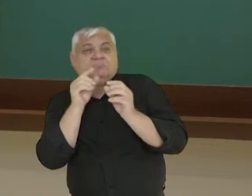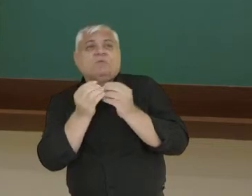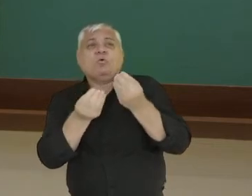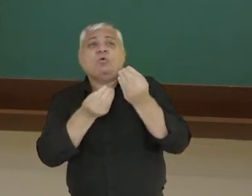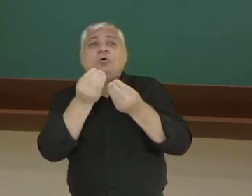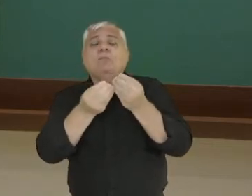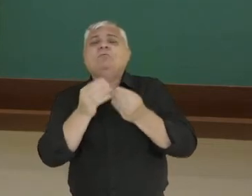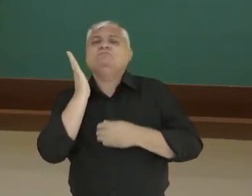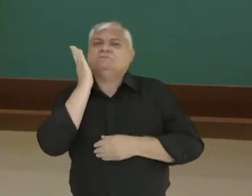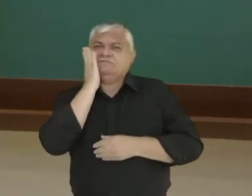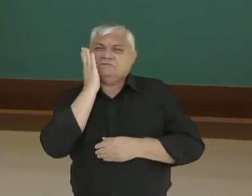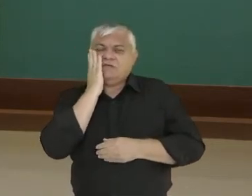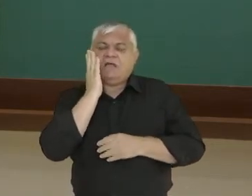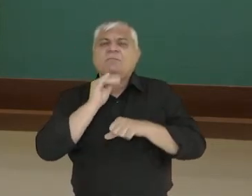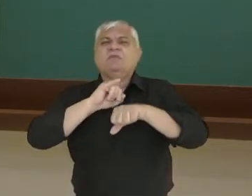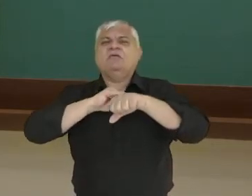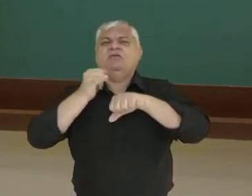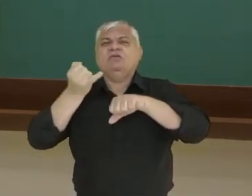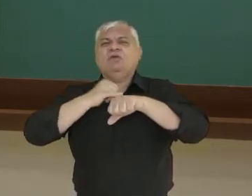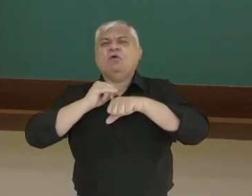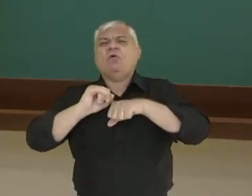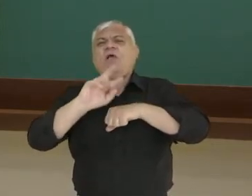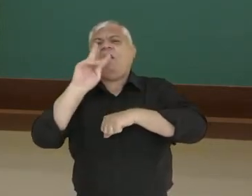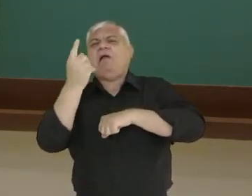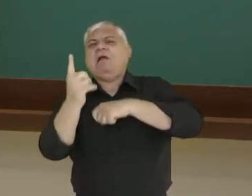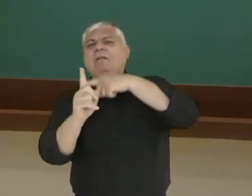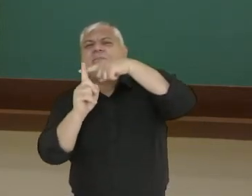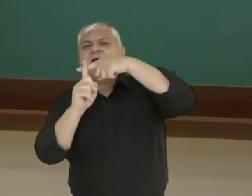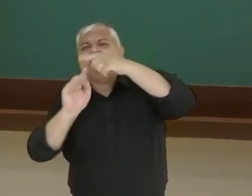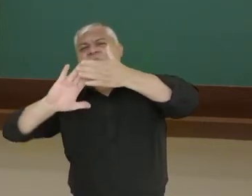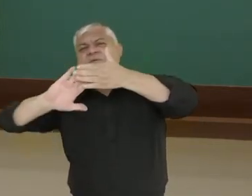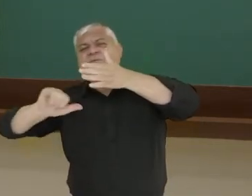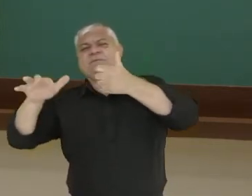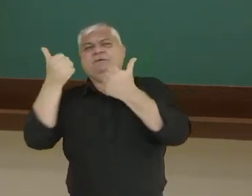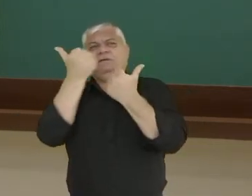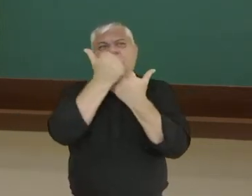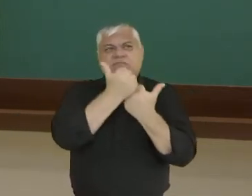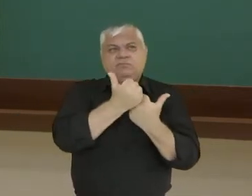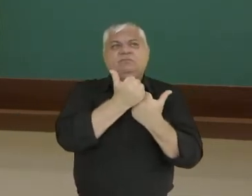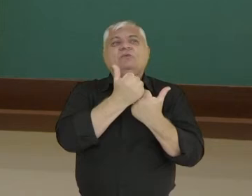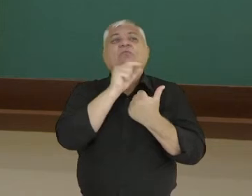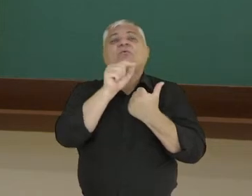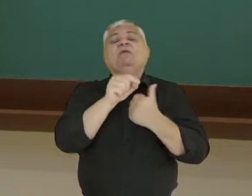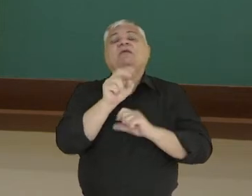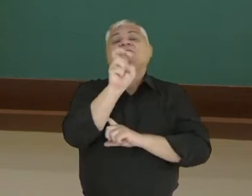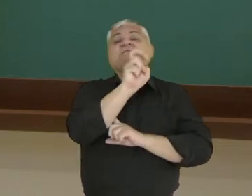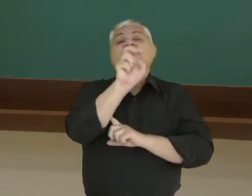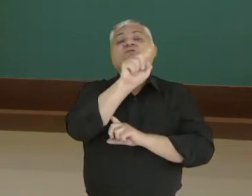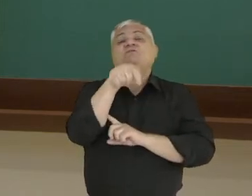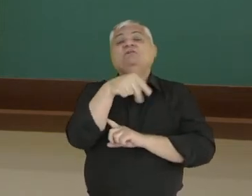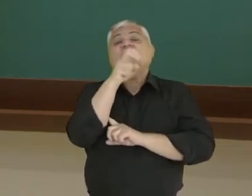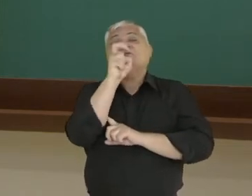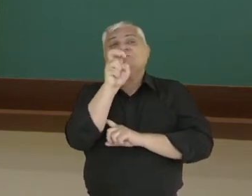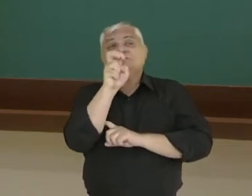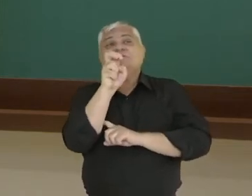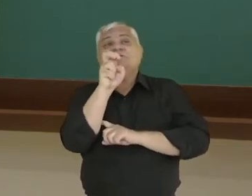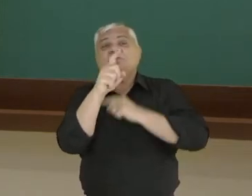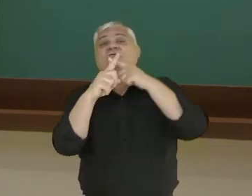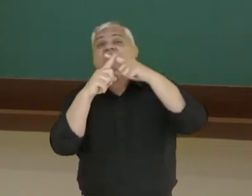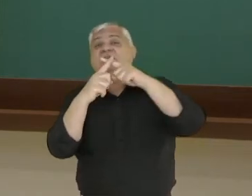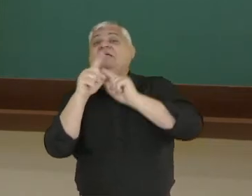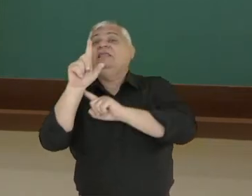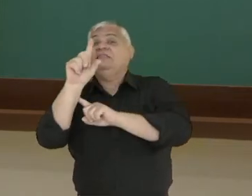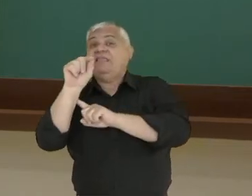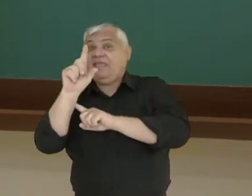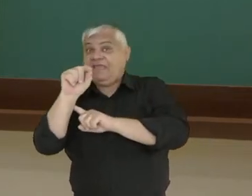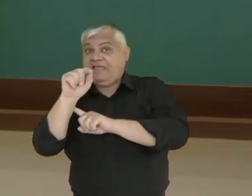a concentração de íons H+, então substituímos aqui no lugar do H. Sei que aqui tem um produto, então